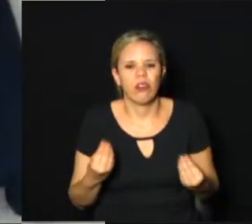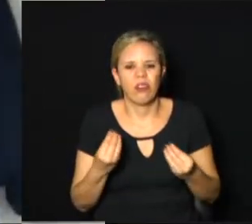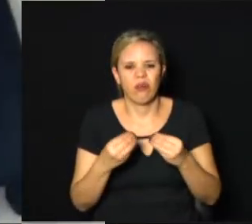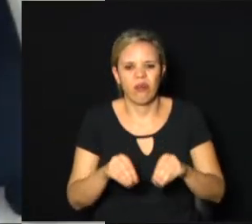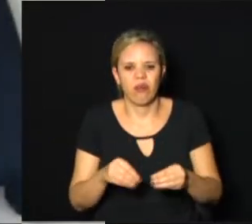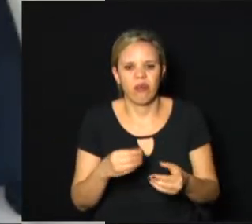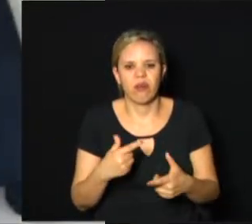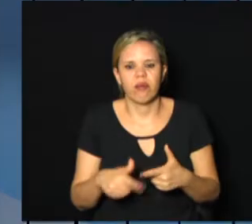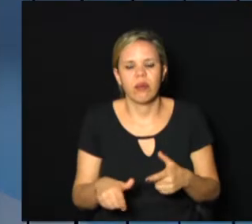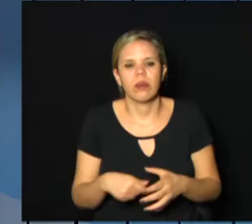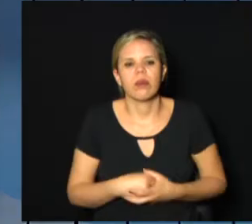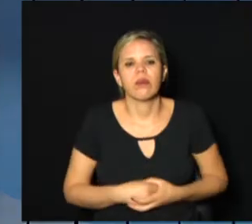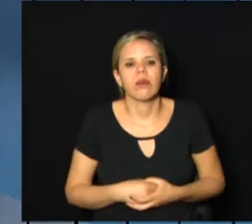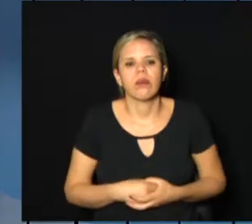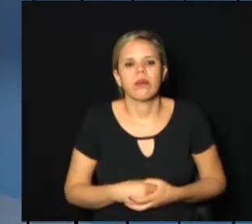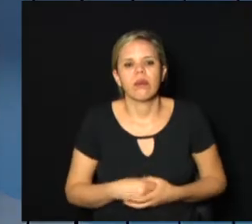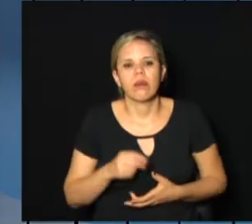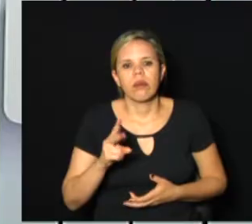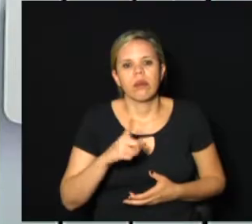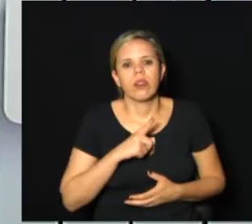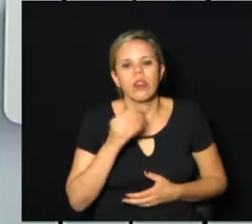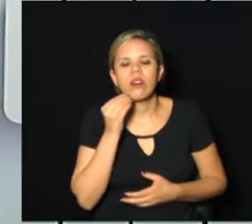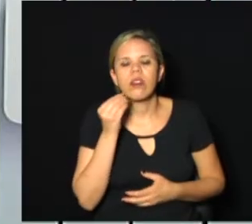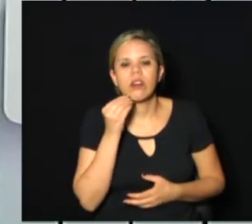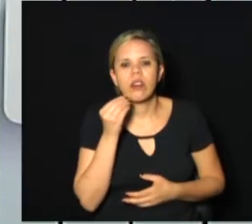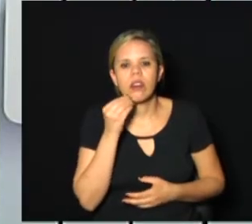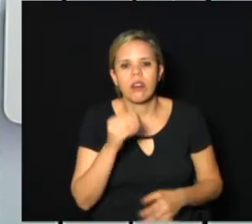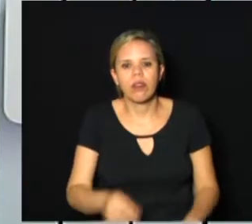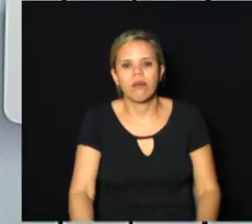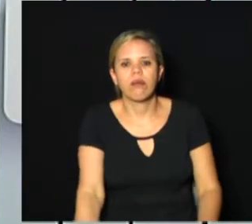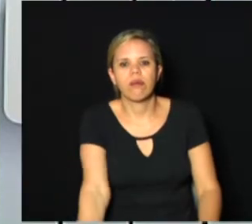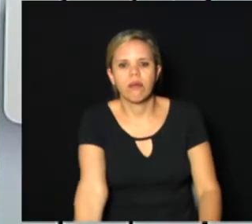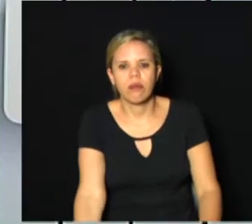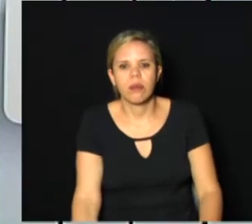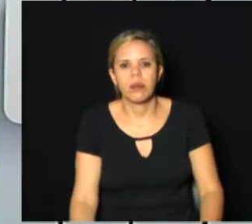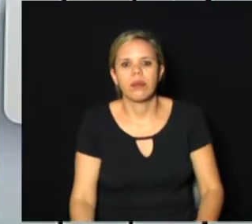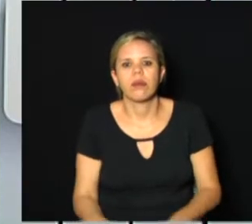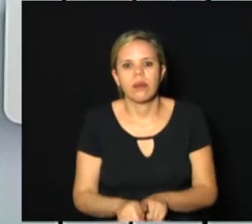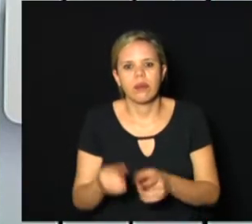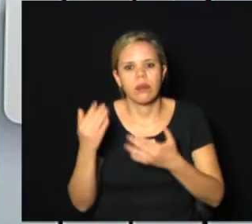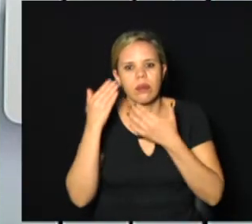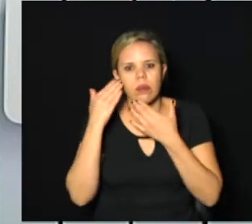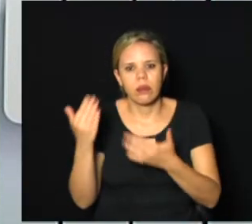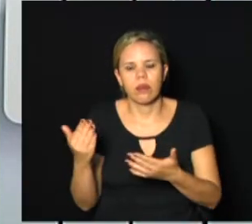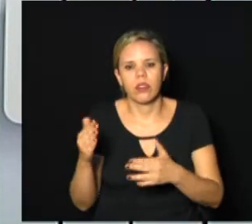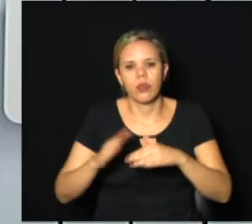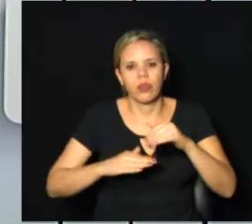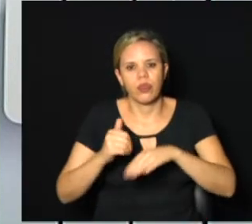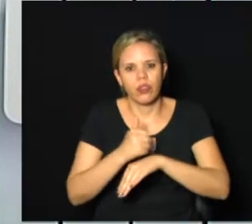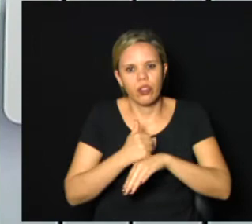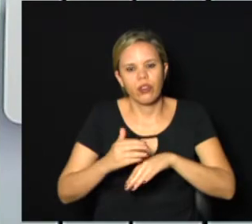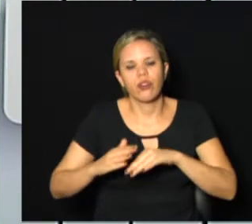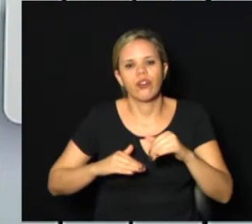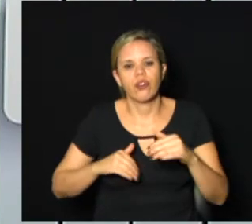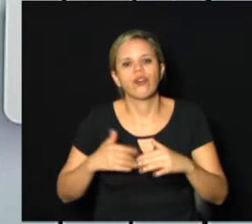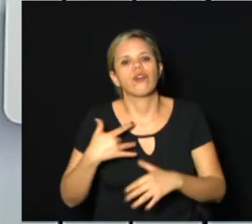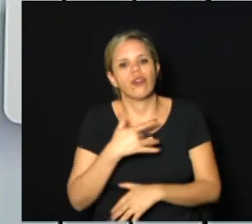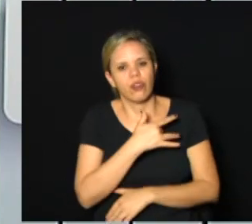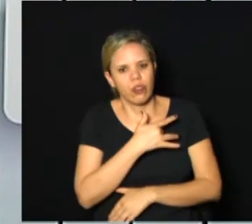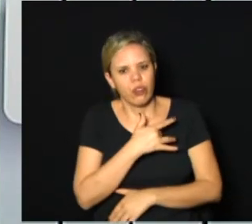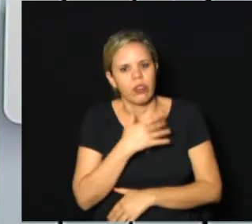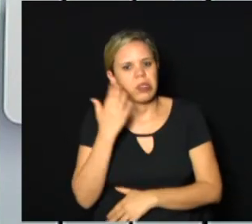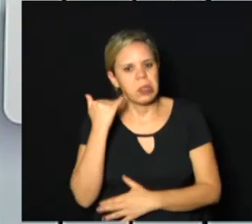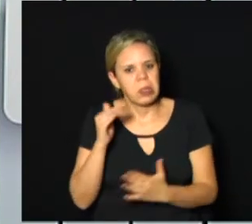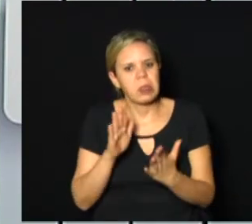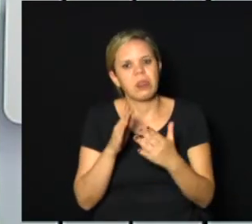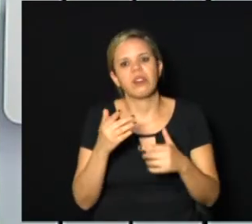precariedade. E sempre que eu tenho a oportunidade, eu exalto e agradeço a esses profissionais da linha de frente, porque a gente